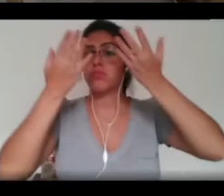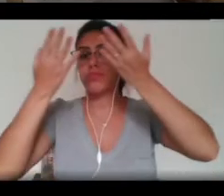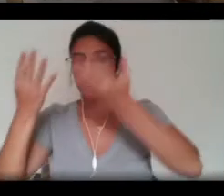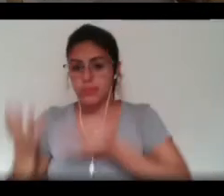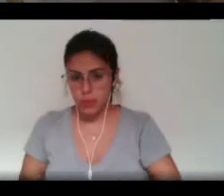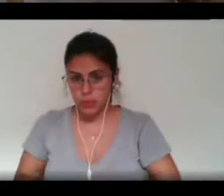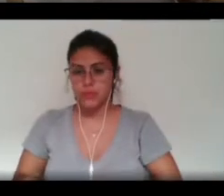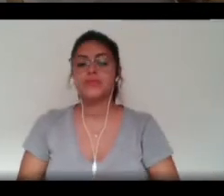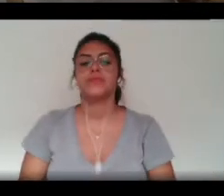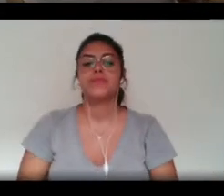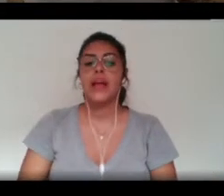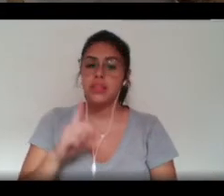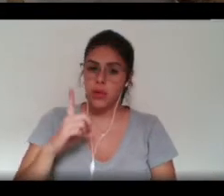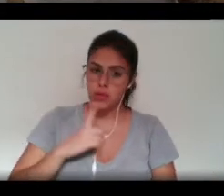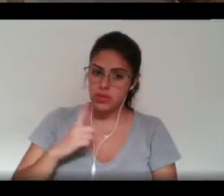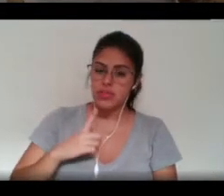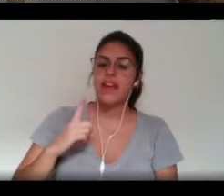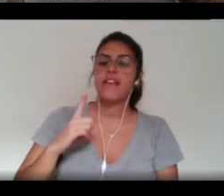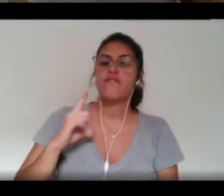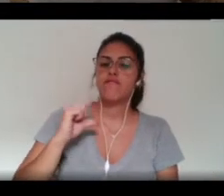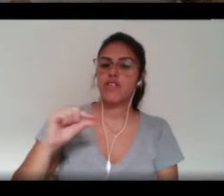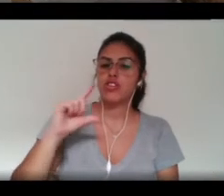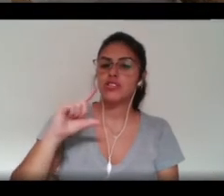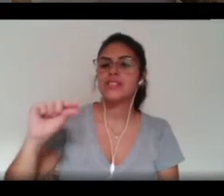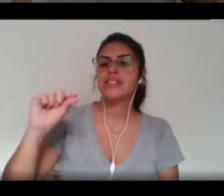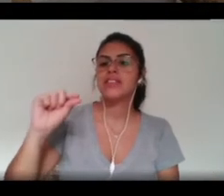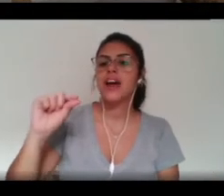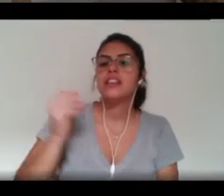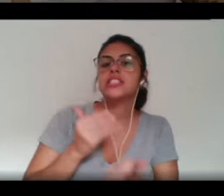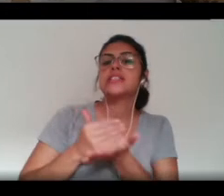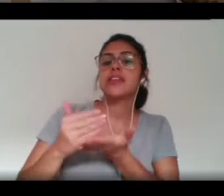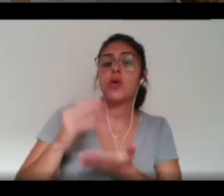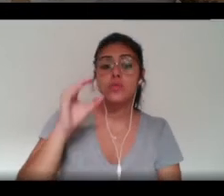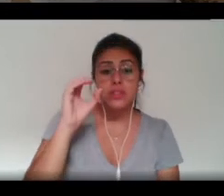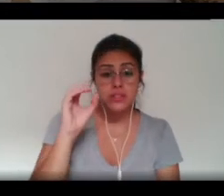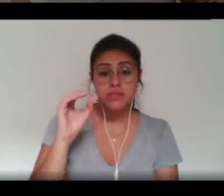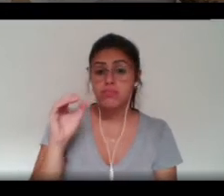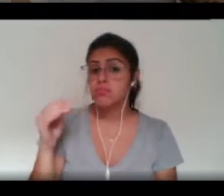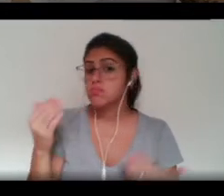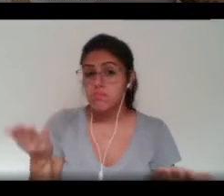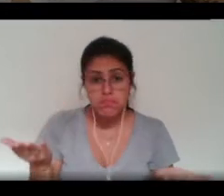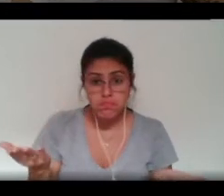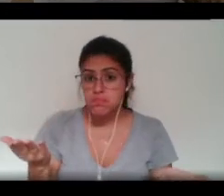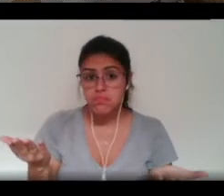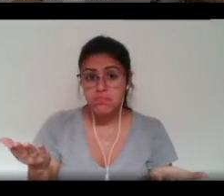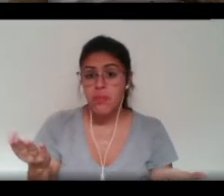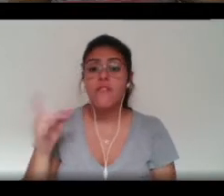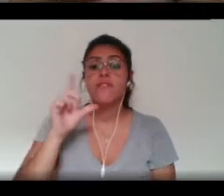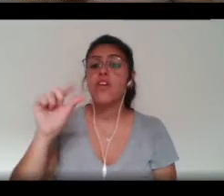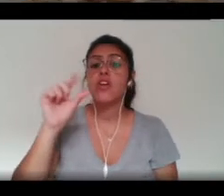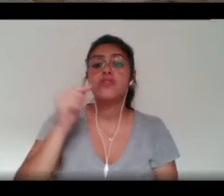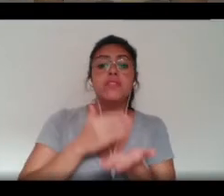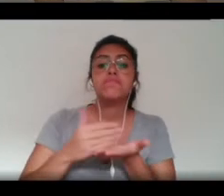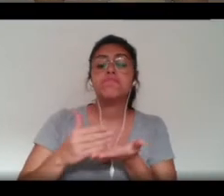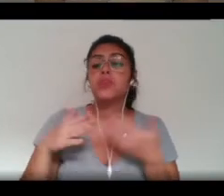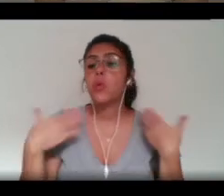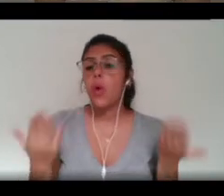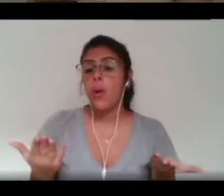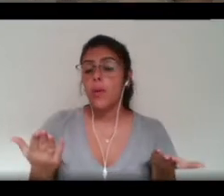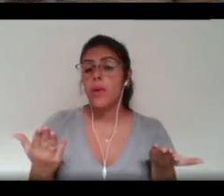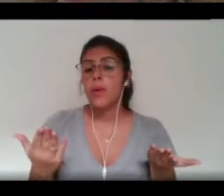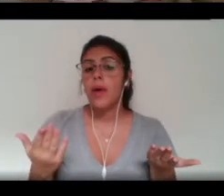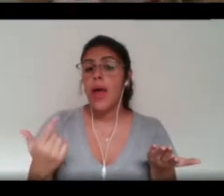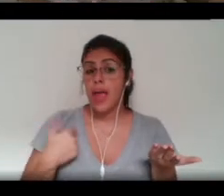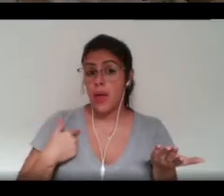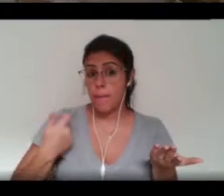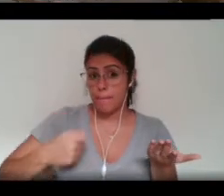velocidade inicial V0. E é isso que ele quer saber. Qual é a velocidade com a qual eu tenho que jogar